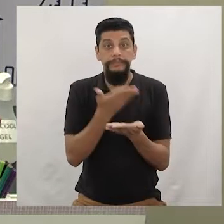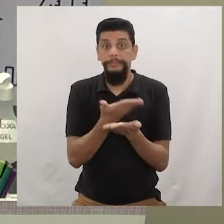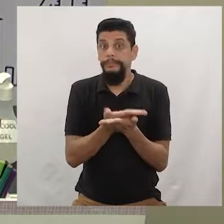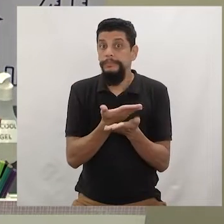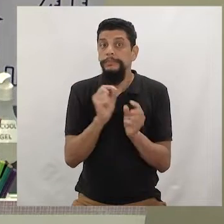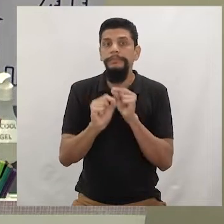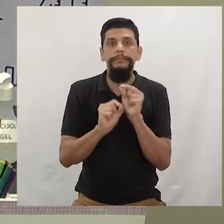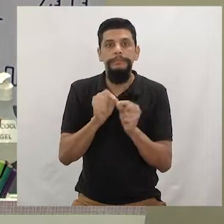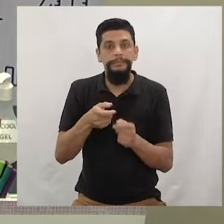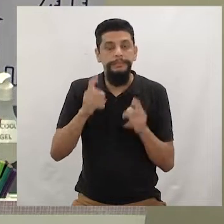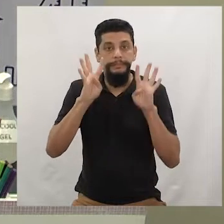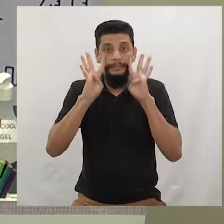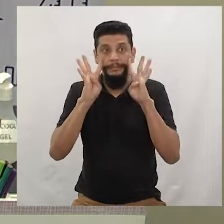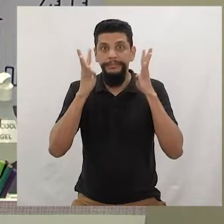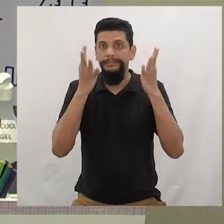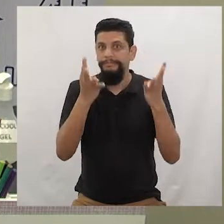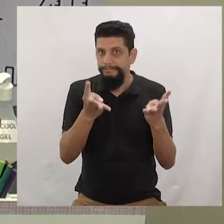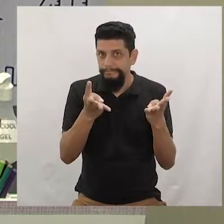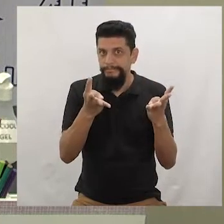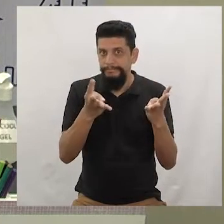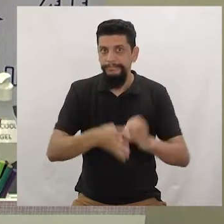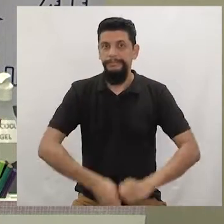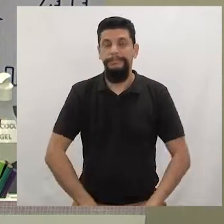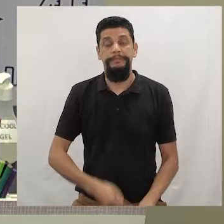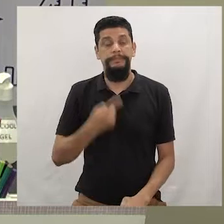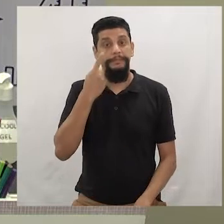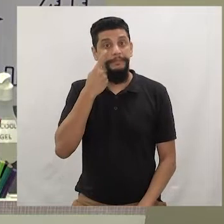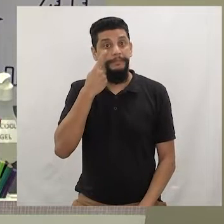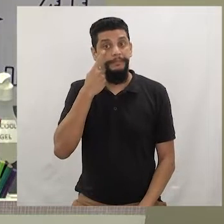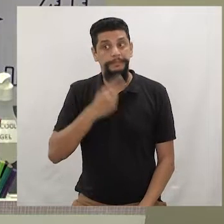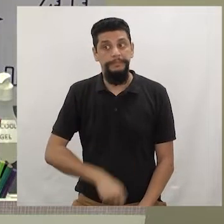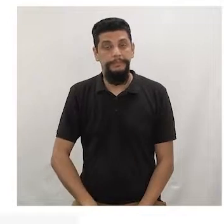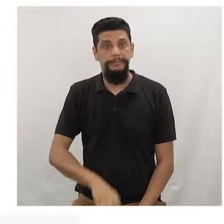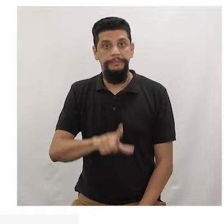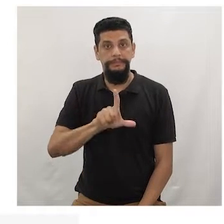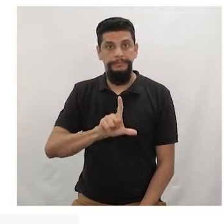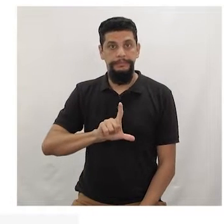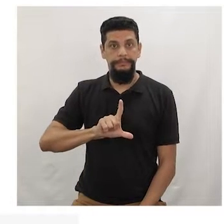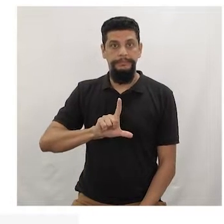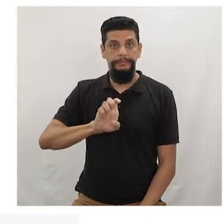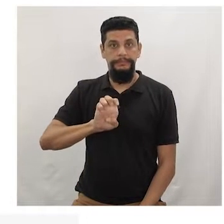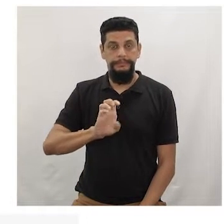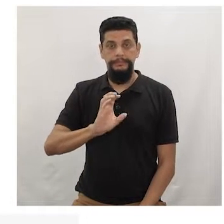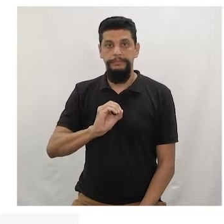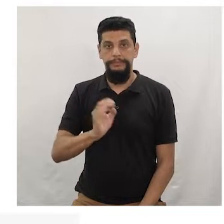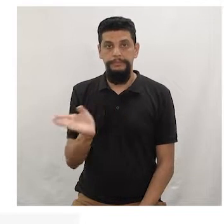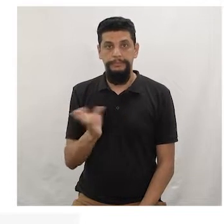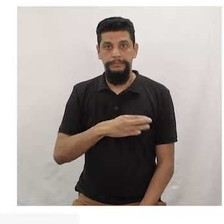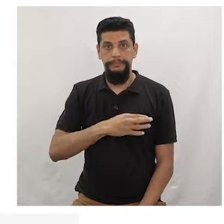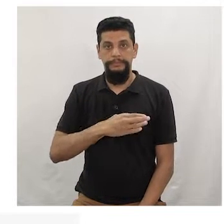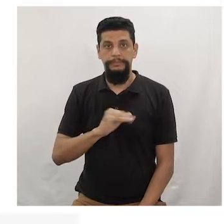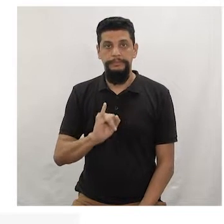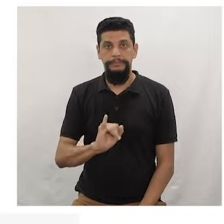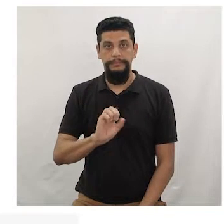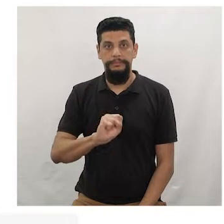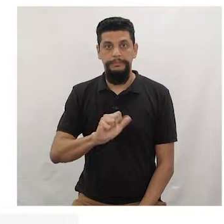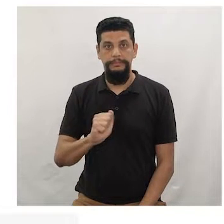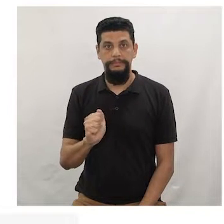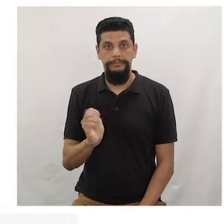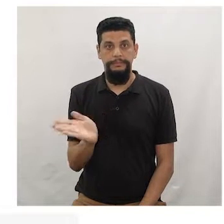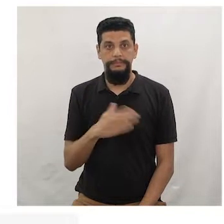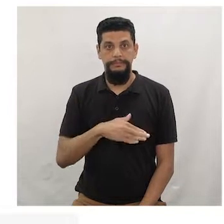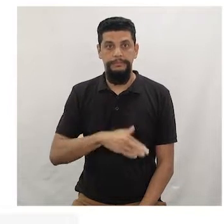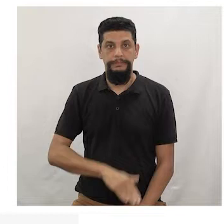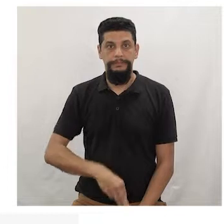nossa aula? Prestem atenção. Olha lá, é o Léo, a Isa e